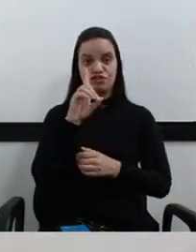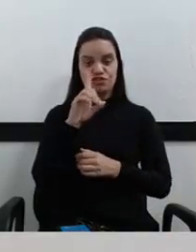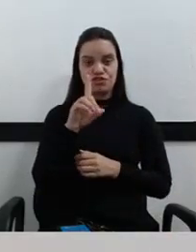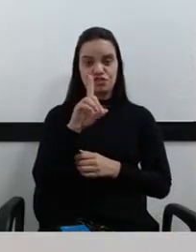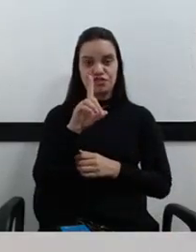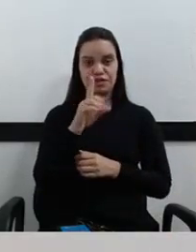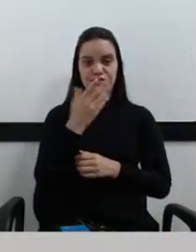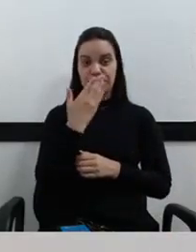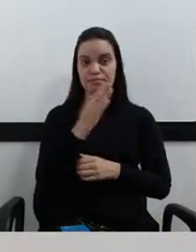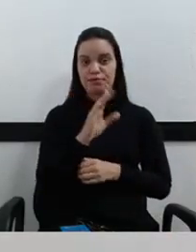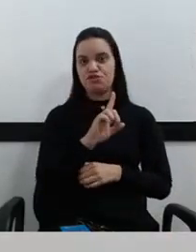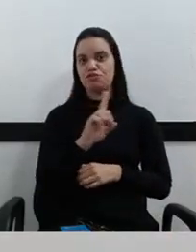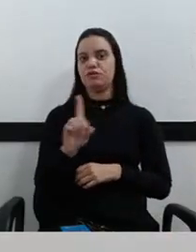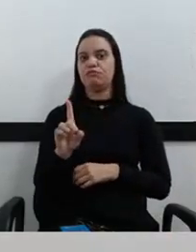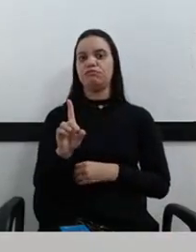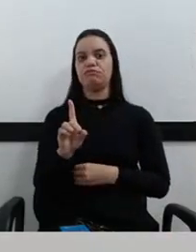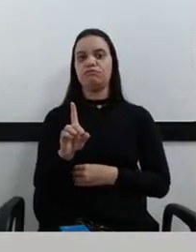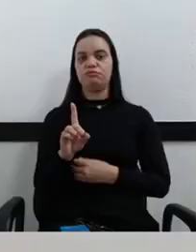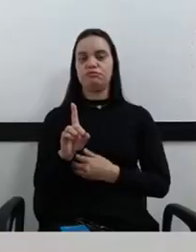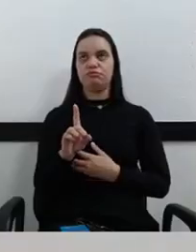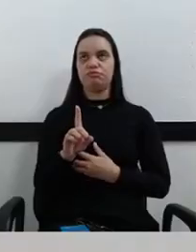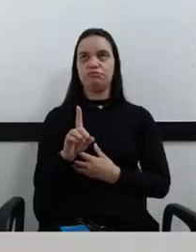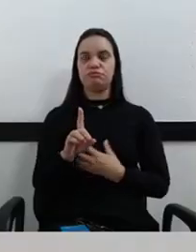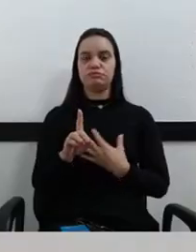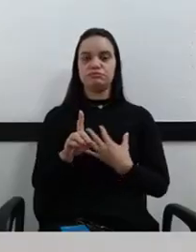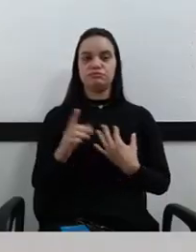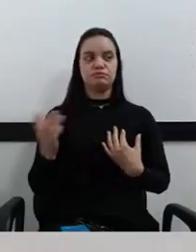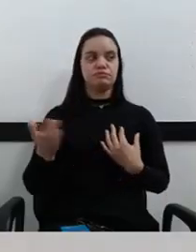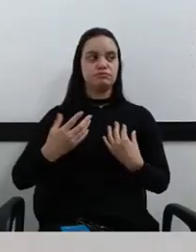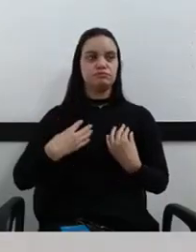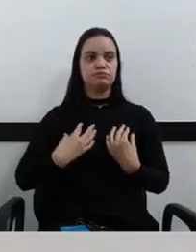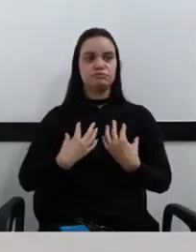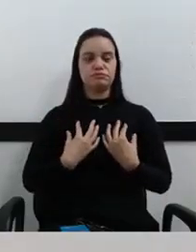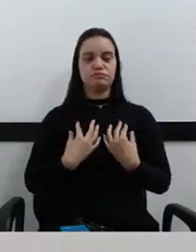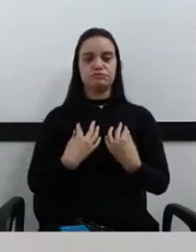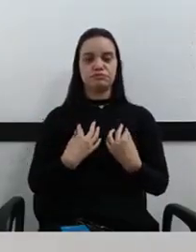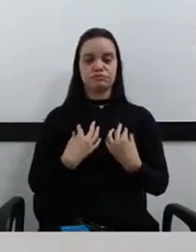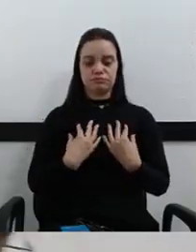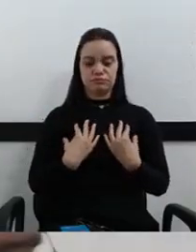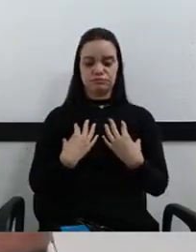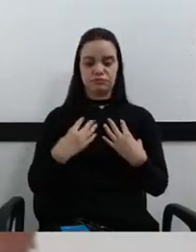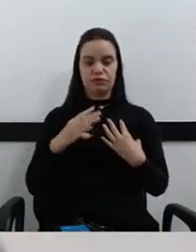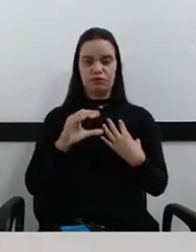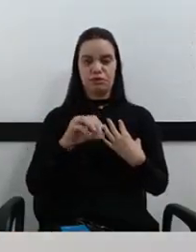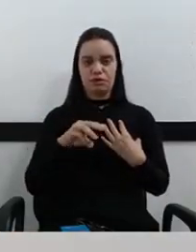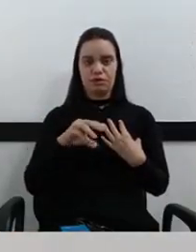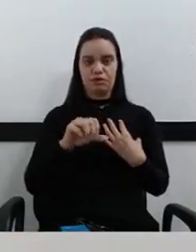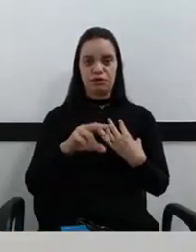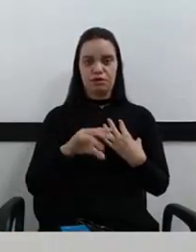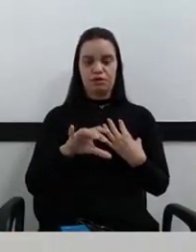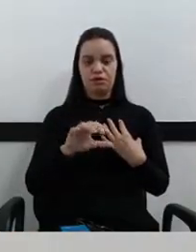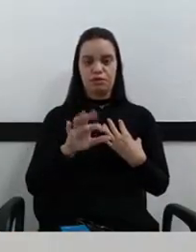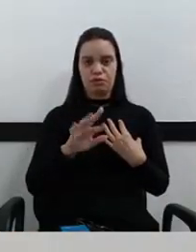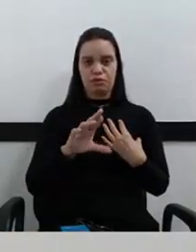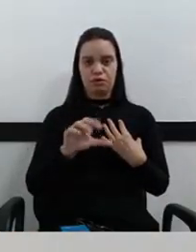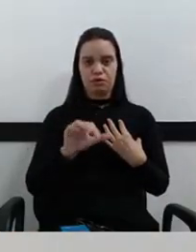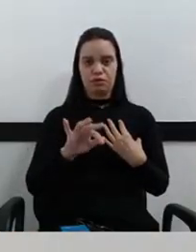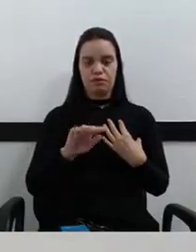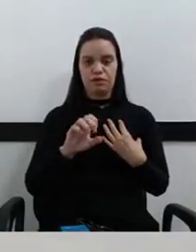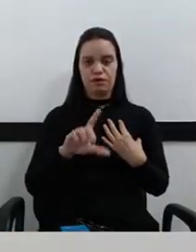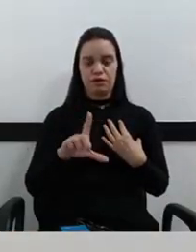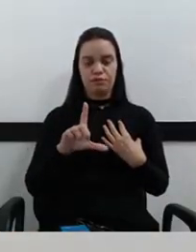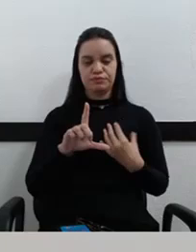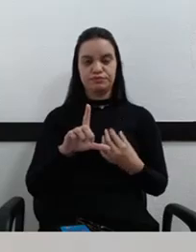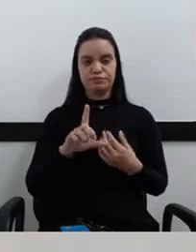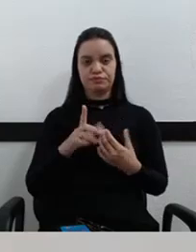não solicitados ainda. E aí, agora, dialogando mais com o Camarão, até com o Léo, com a PADEP e tal. A